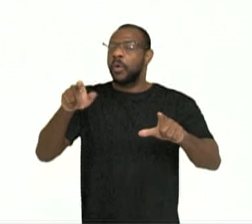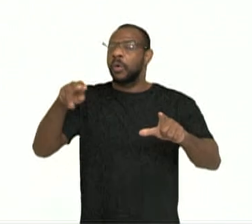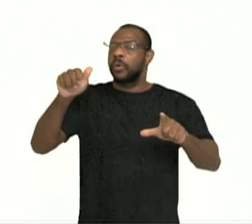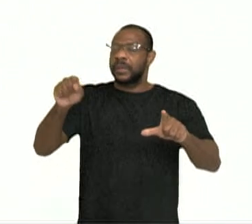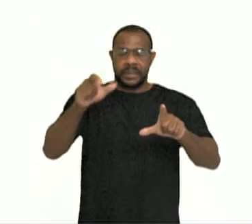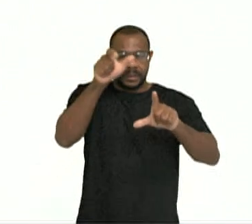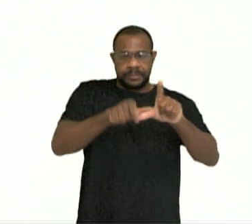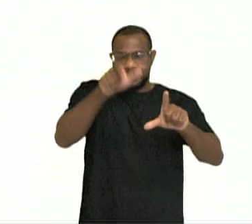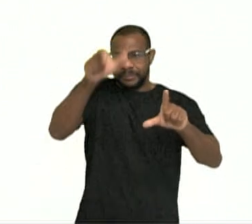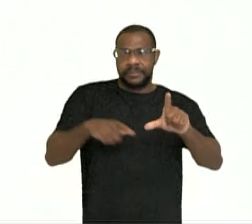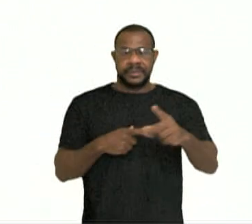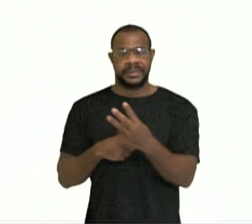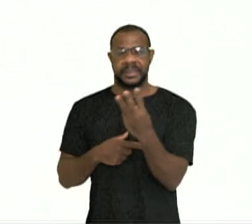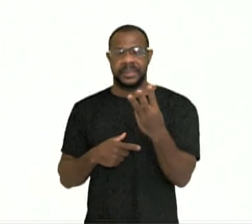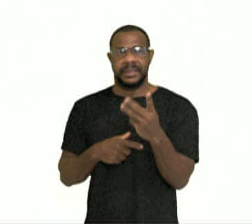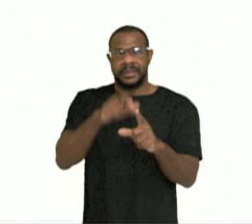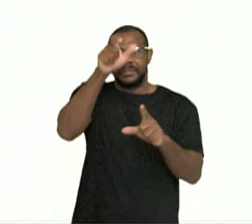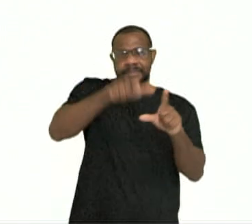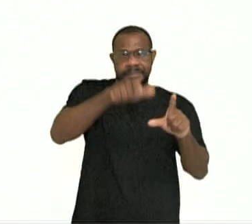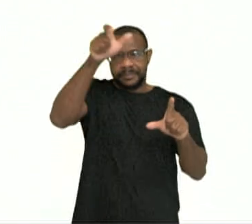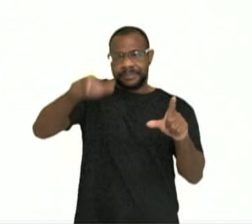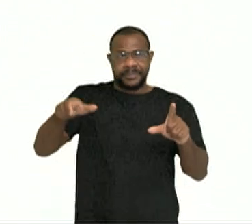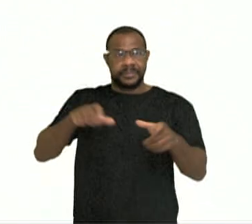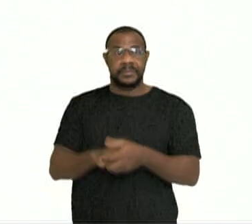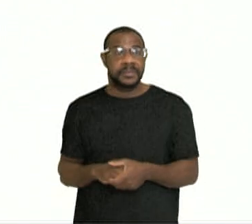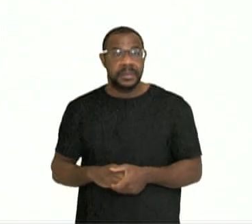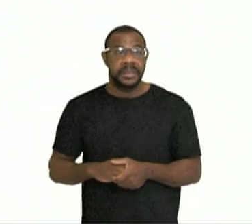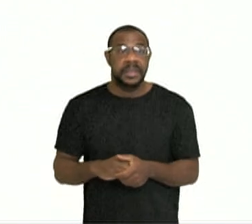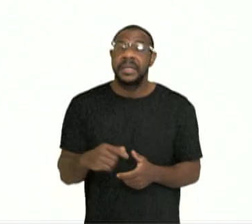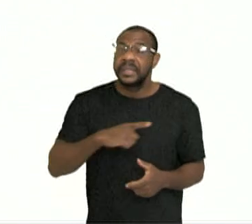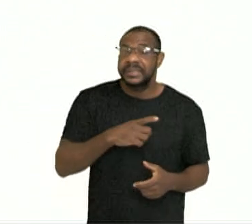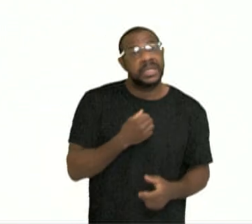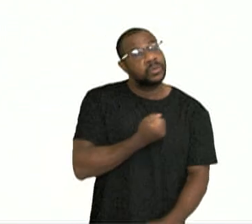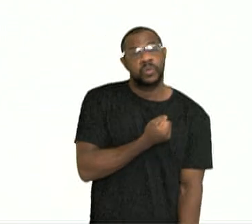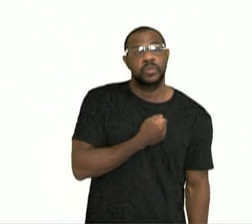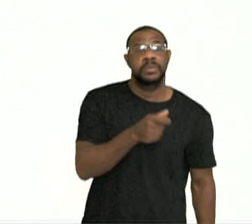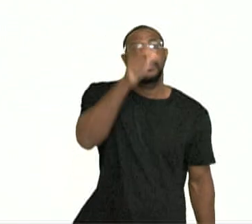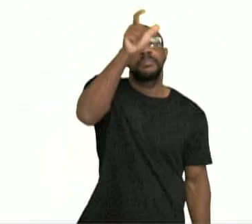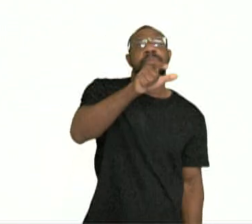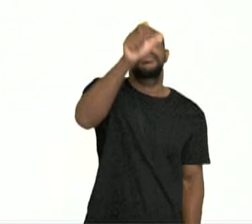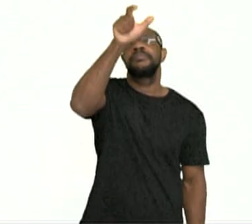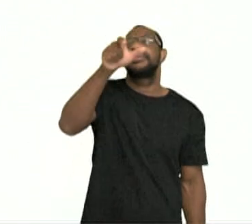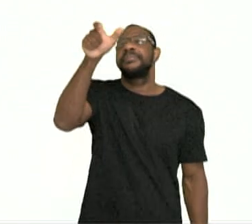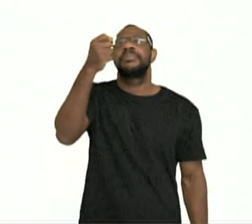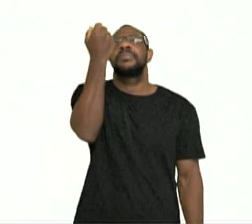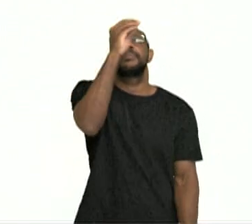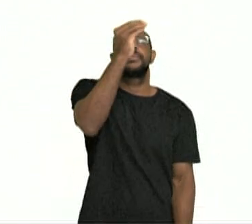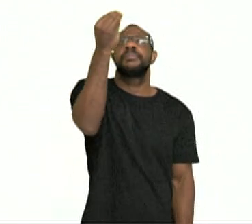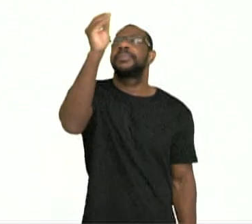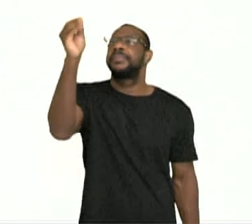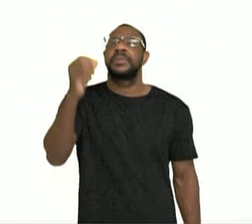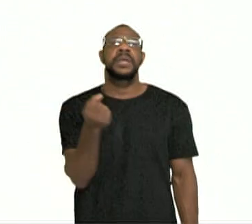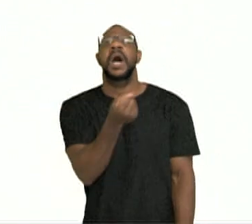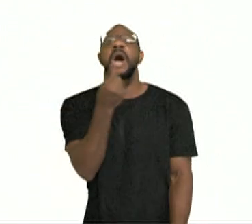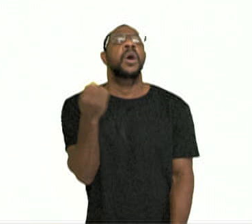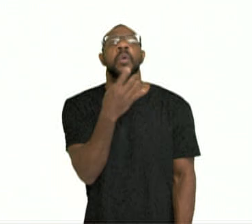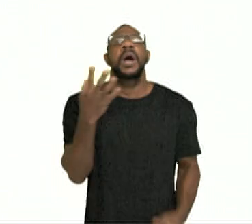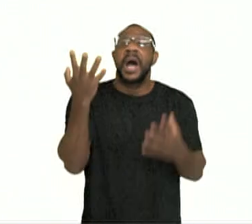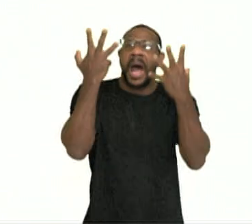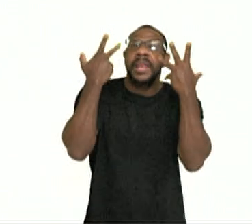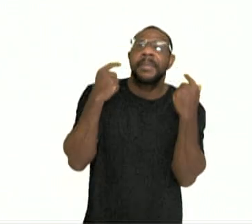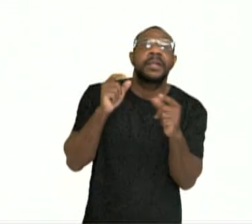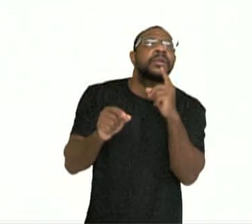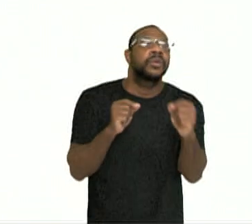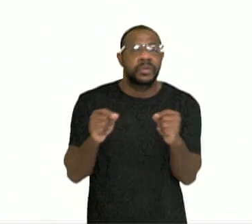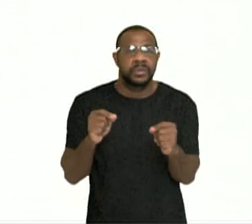percebemos aqui 3 colunas, certo? E um determinado número ali que diz respeito, né, à quantidade de animais ali